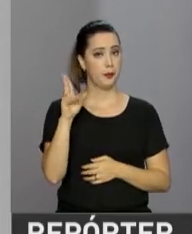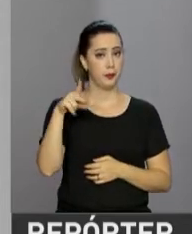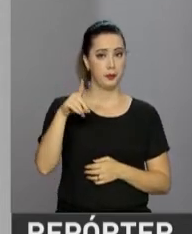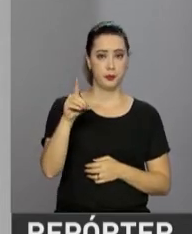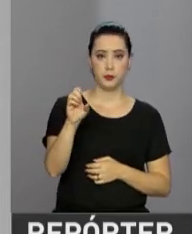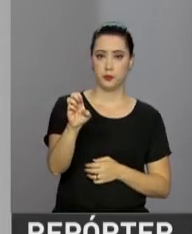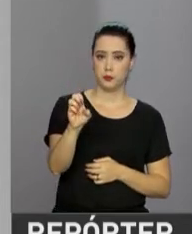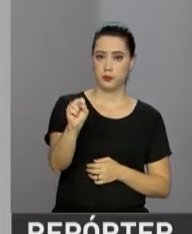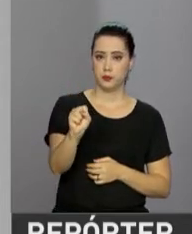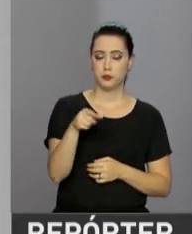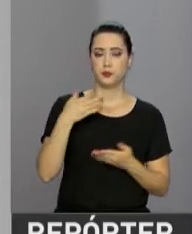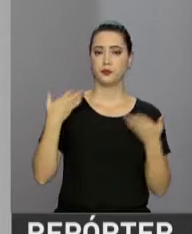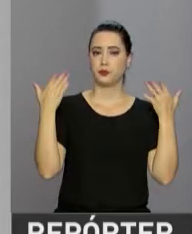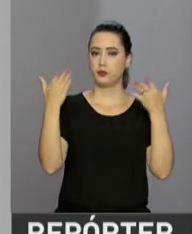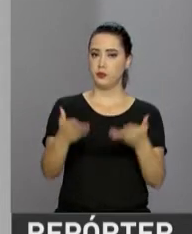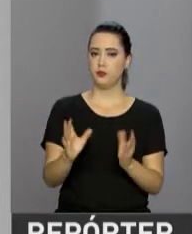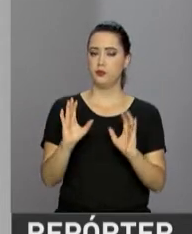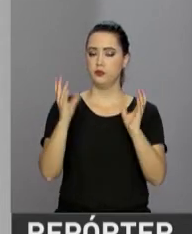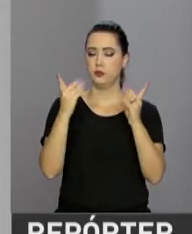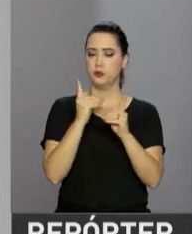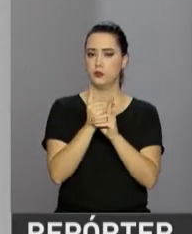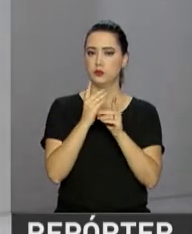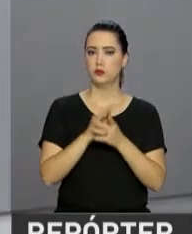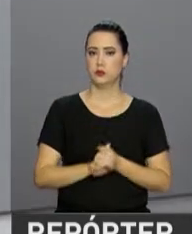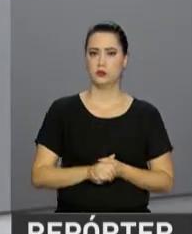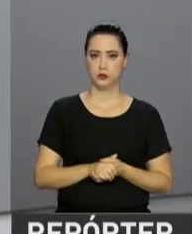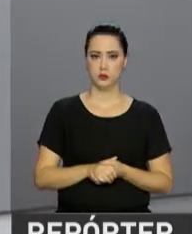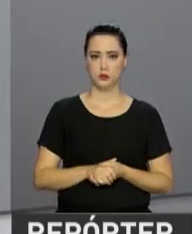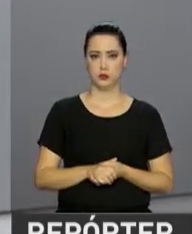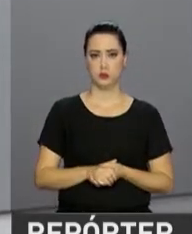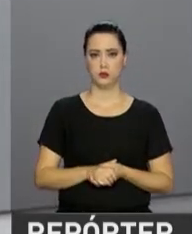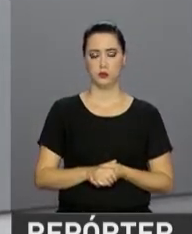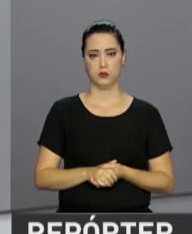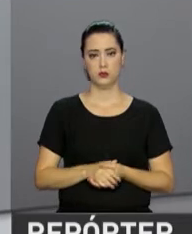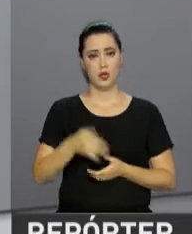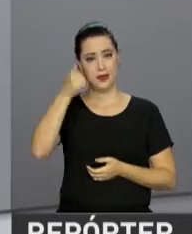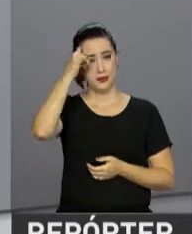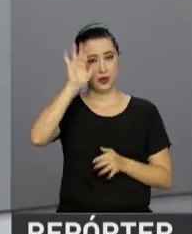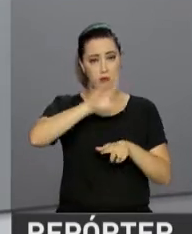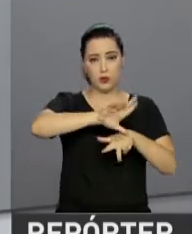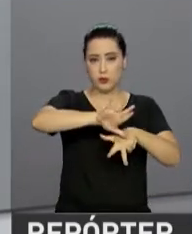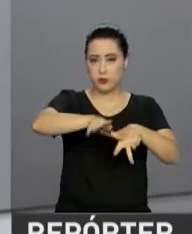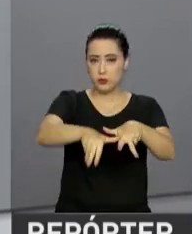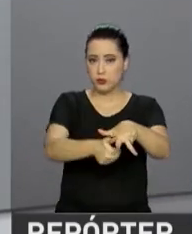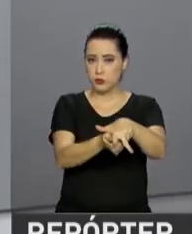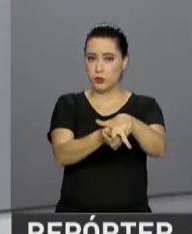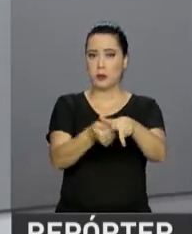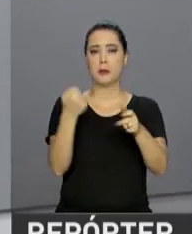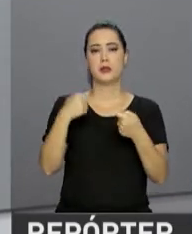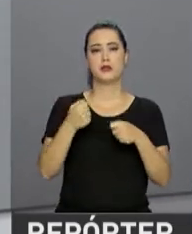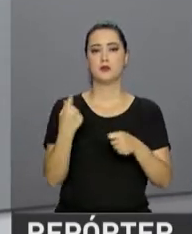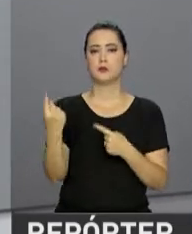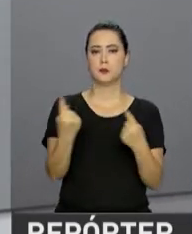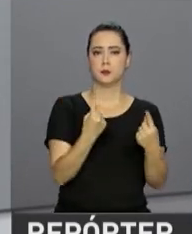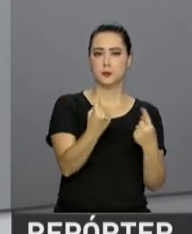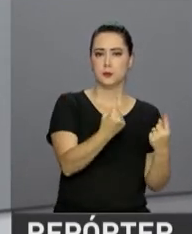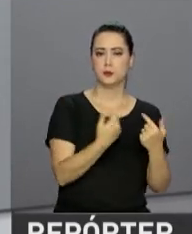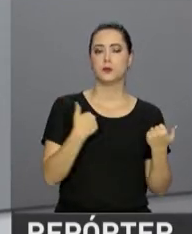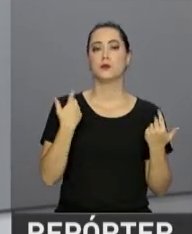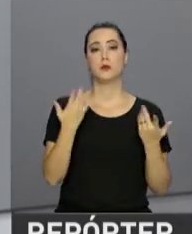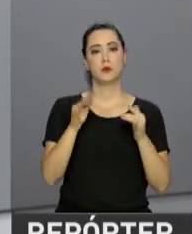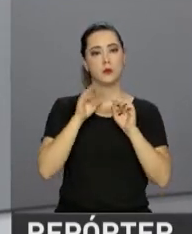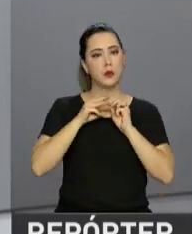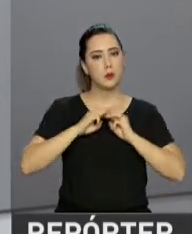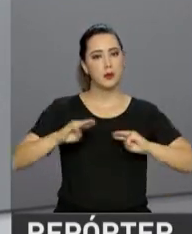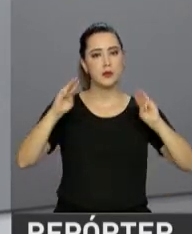diogo oliveira participam do encontro o combate à corrupção depende de cada um de nós